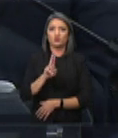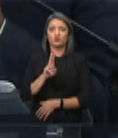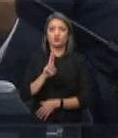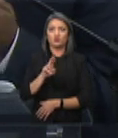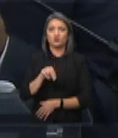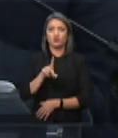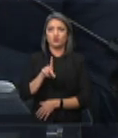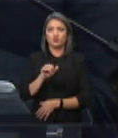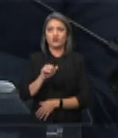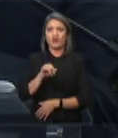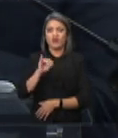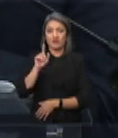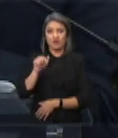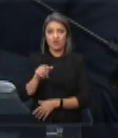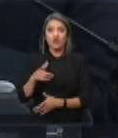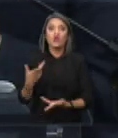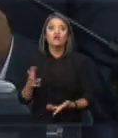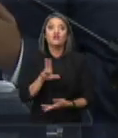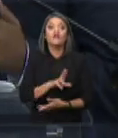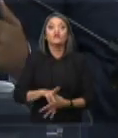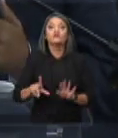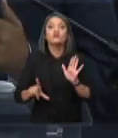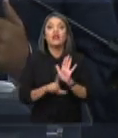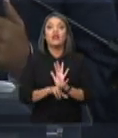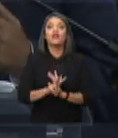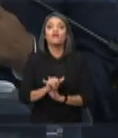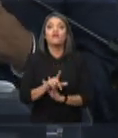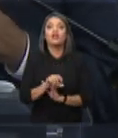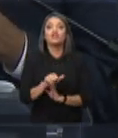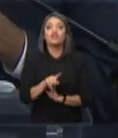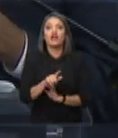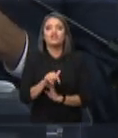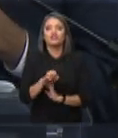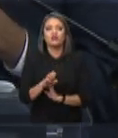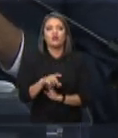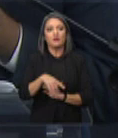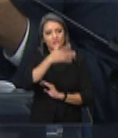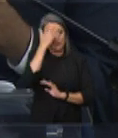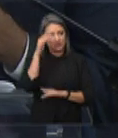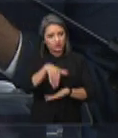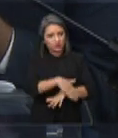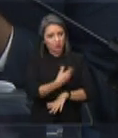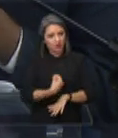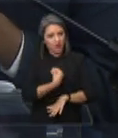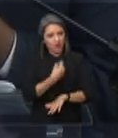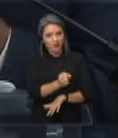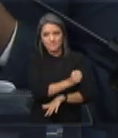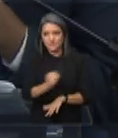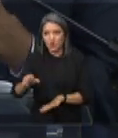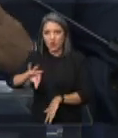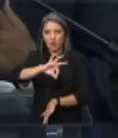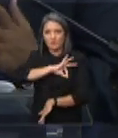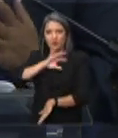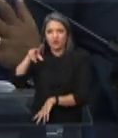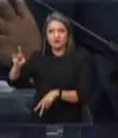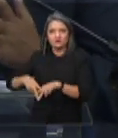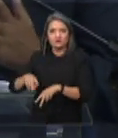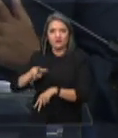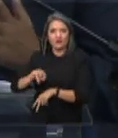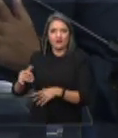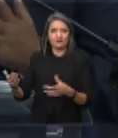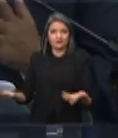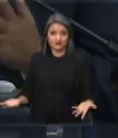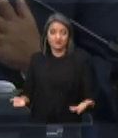vadiagem para levar as pessoas para delegacia Então isso é muito é Central perceber esse essa história